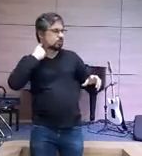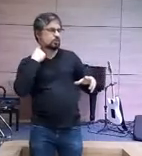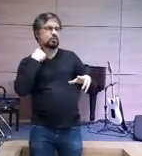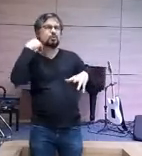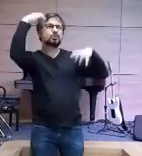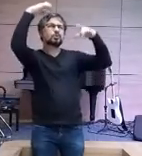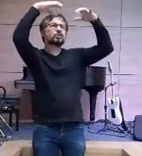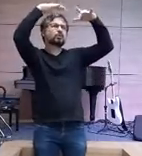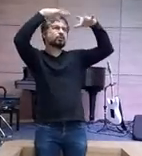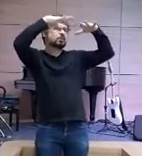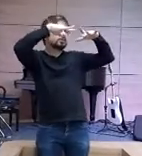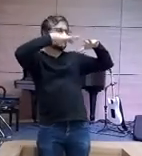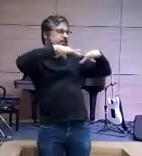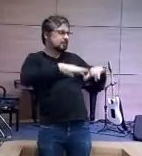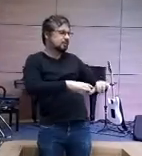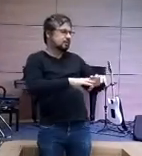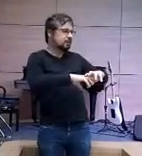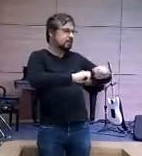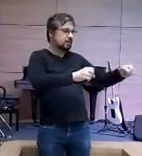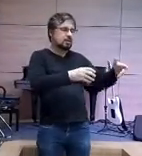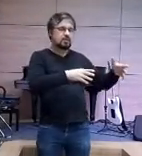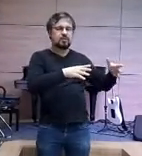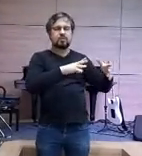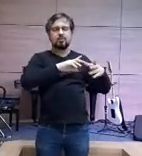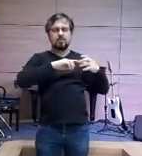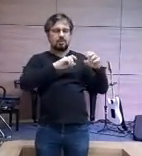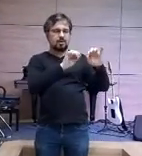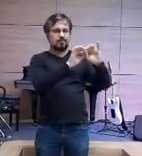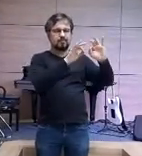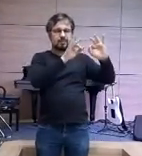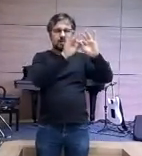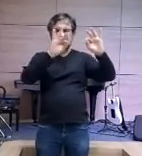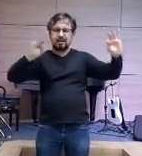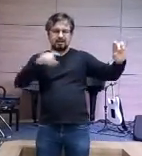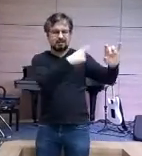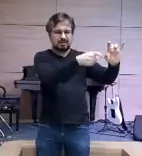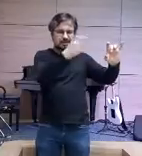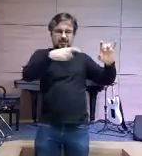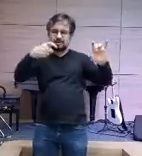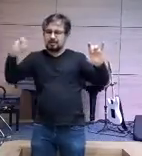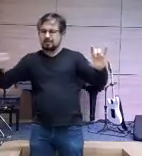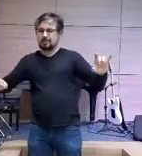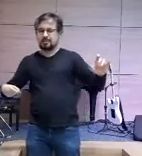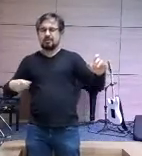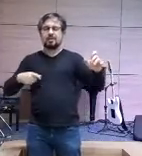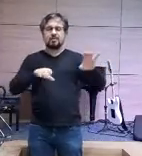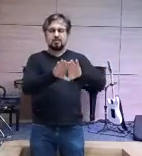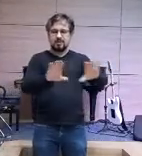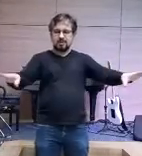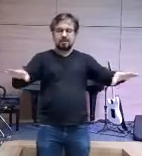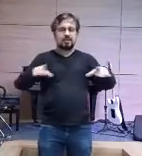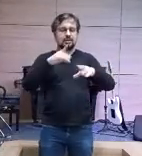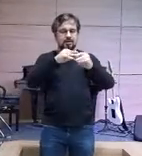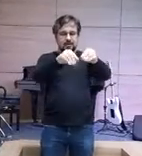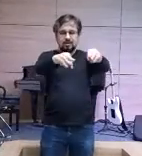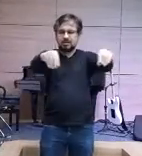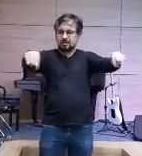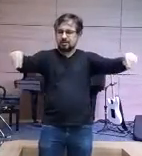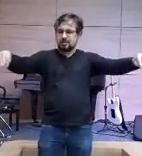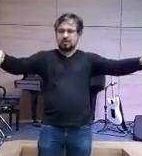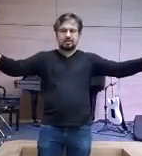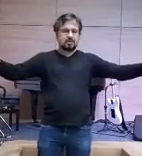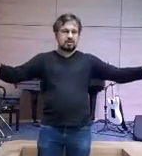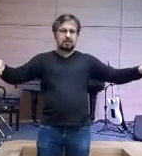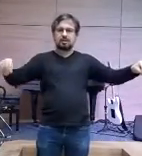sem linhas paralelas com centenas de metros de arame farpado e uma faixa de terra